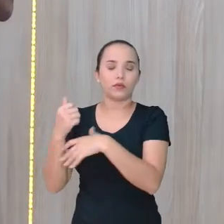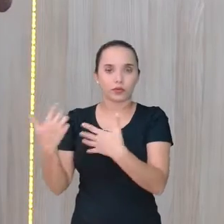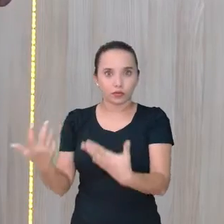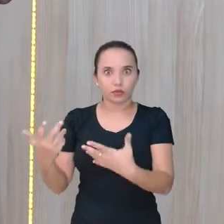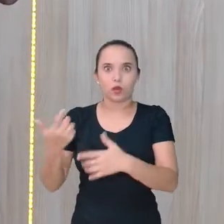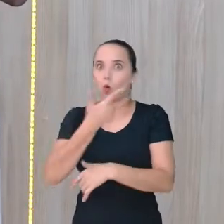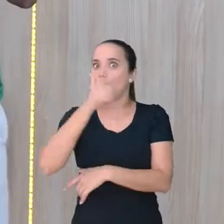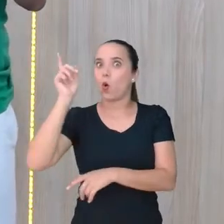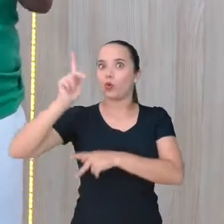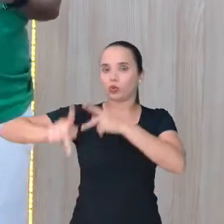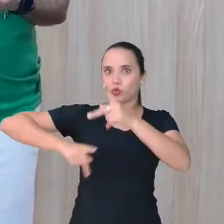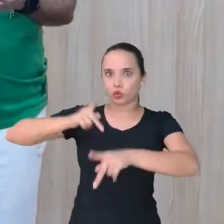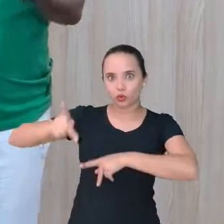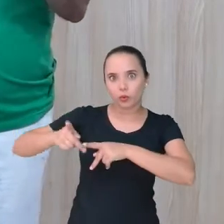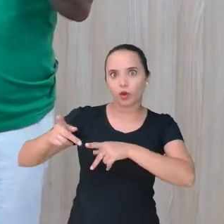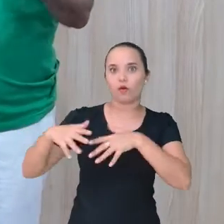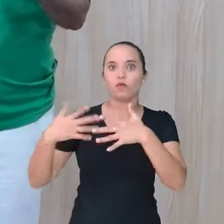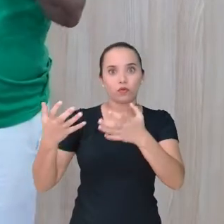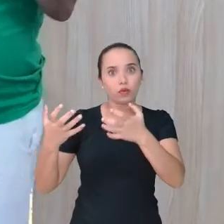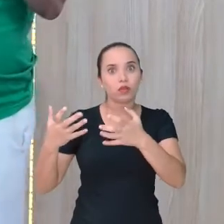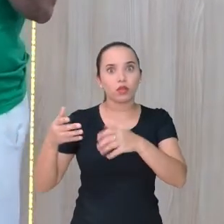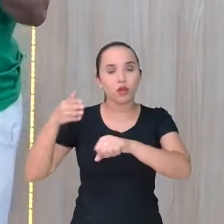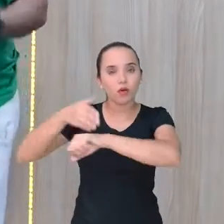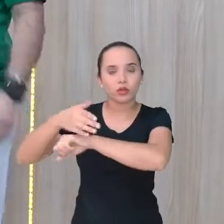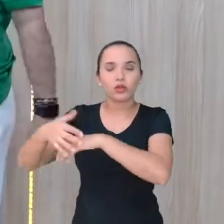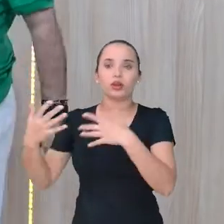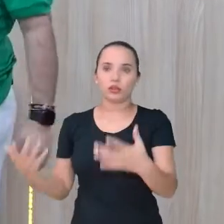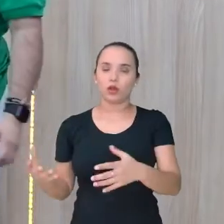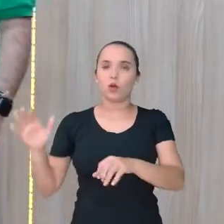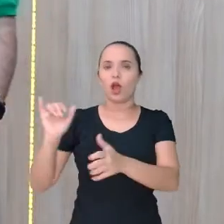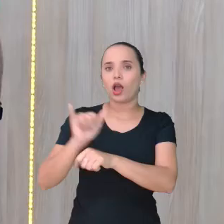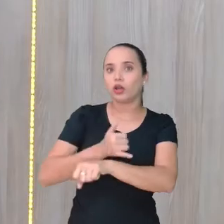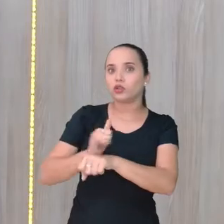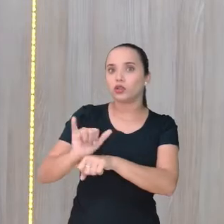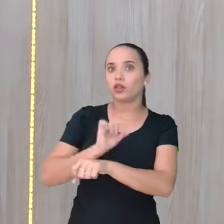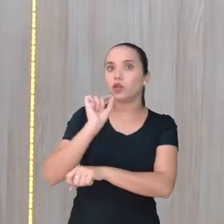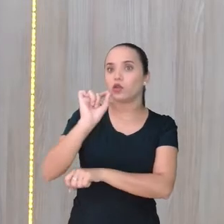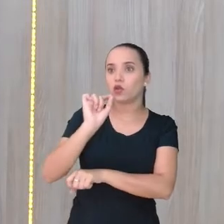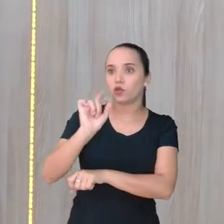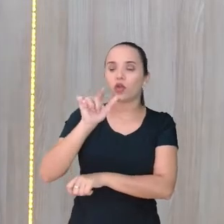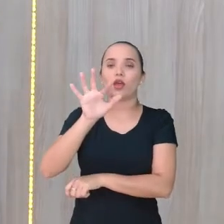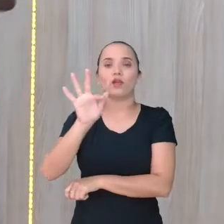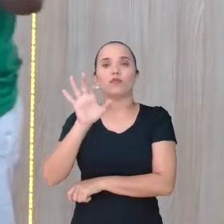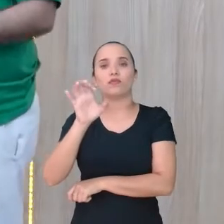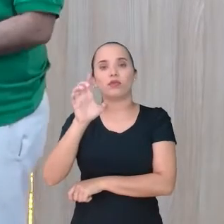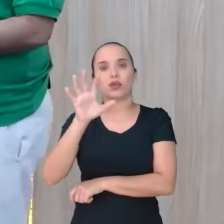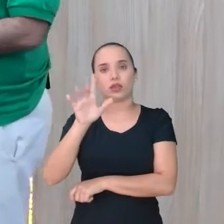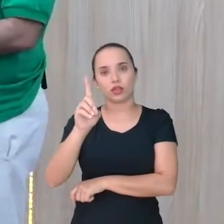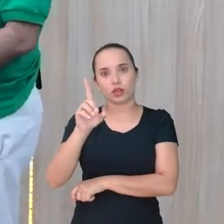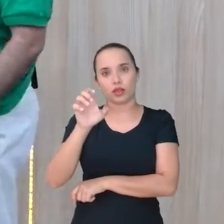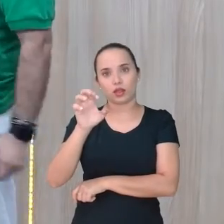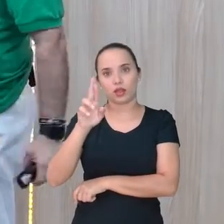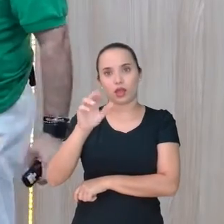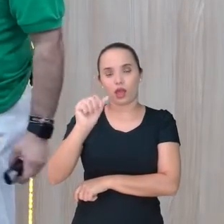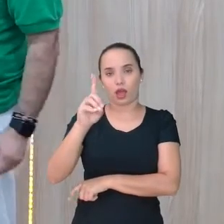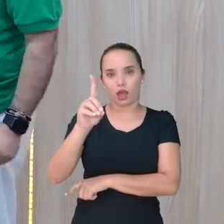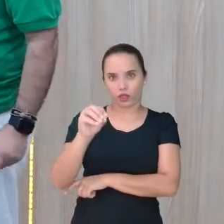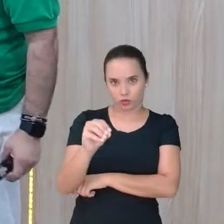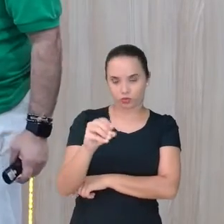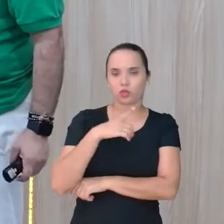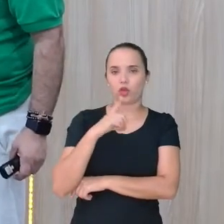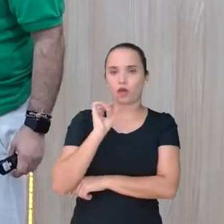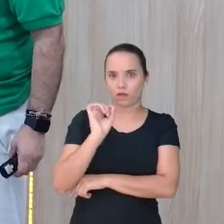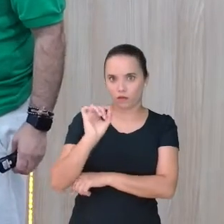romanos elaboraram foi criar a condição de federado, que é o seguinte, ó, fera, eu deixo